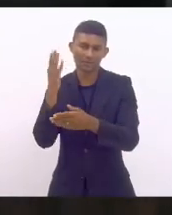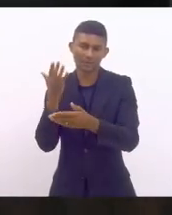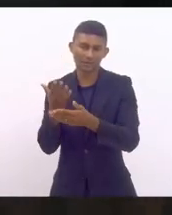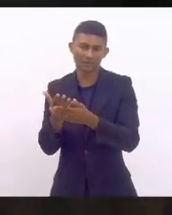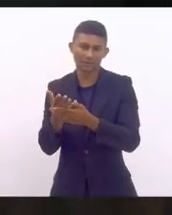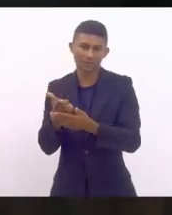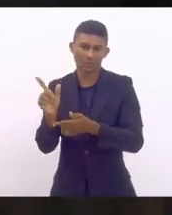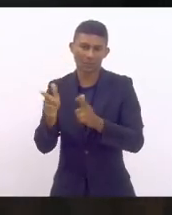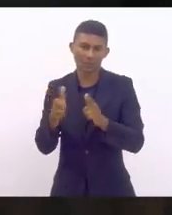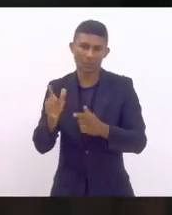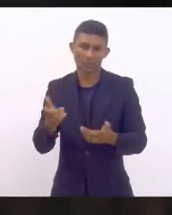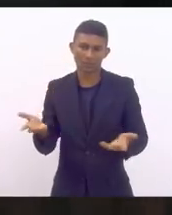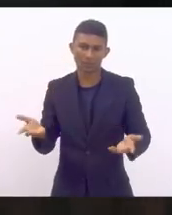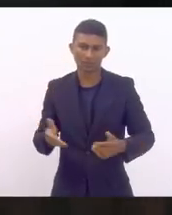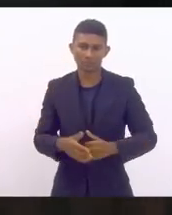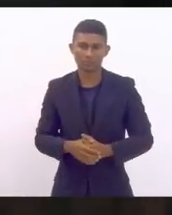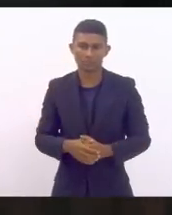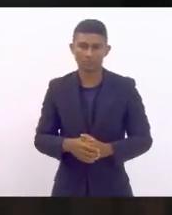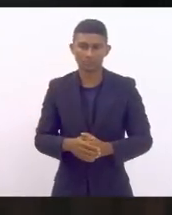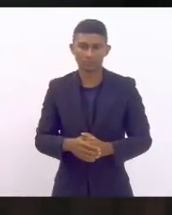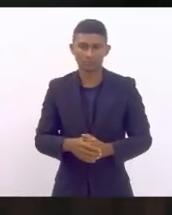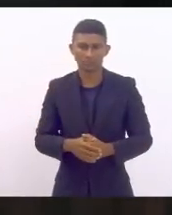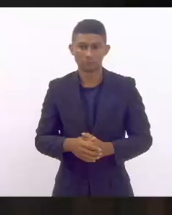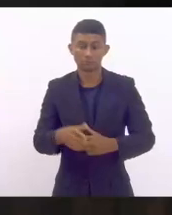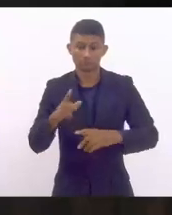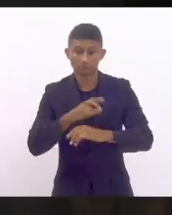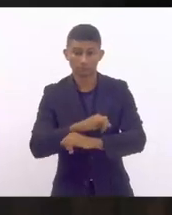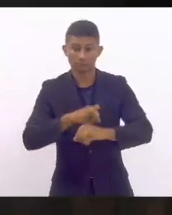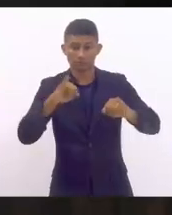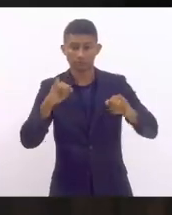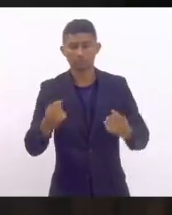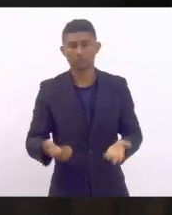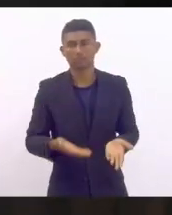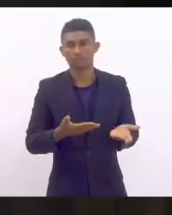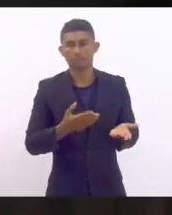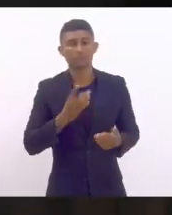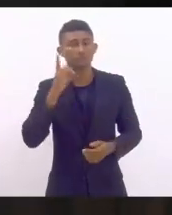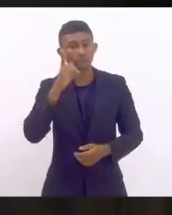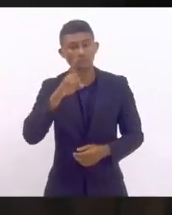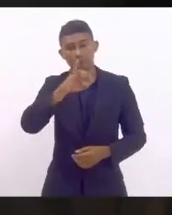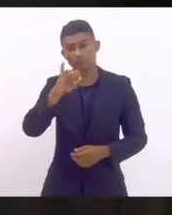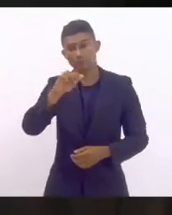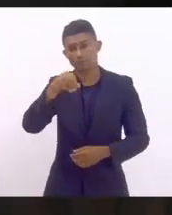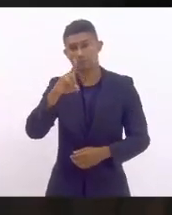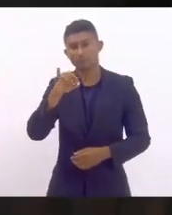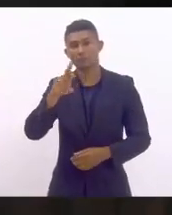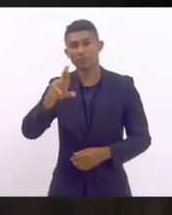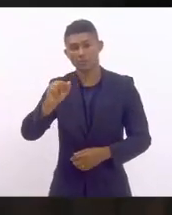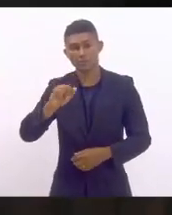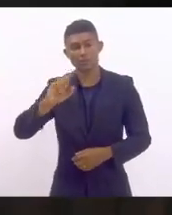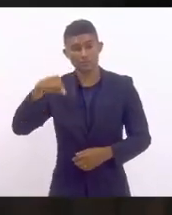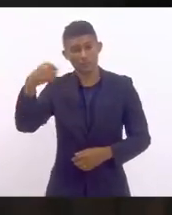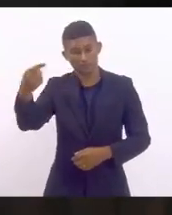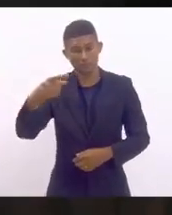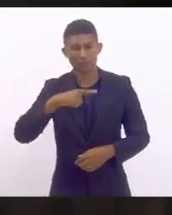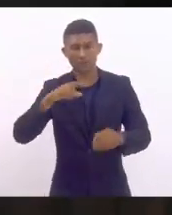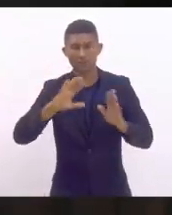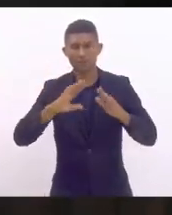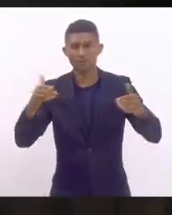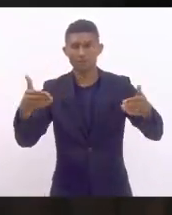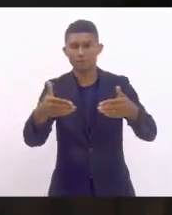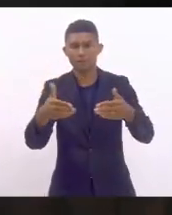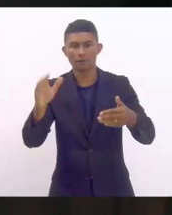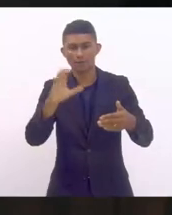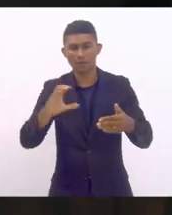eu quero aqui é anunciar que a deputada Jandira vai coordenada daqui a pouco Fórum de Ciência